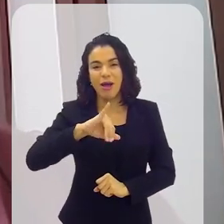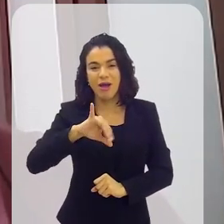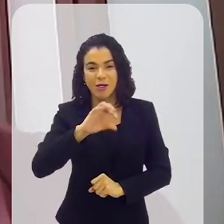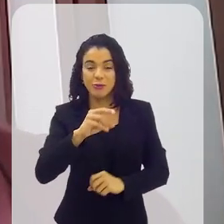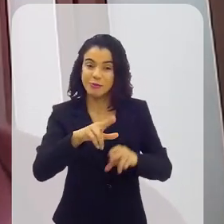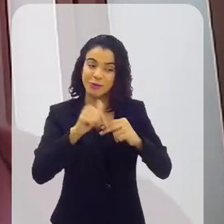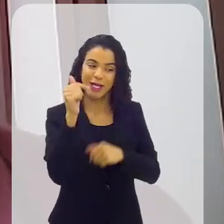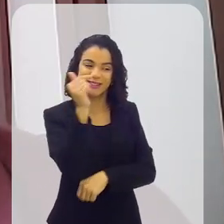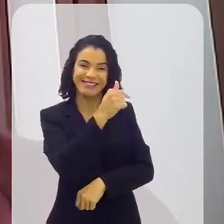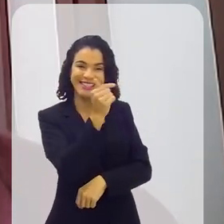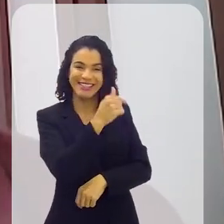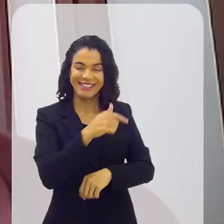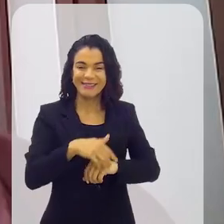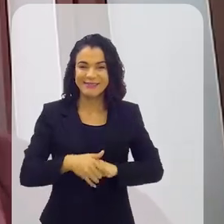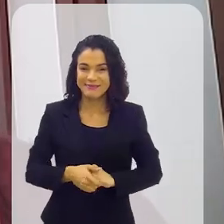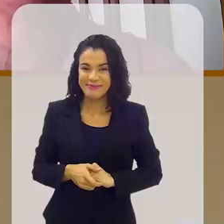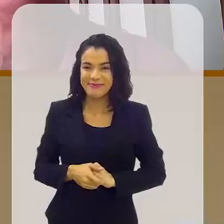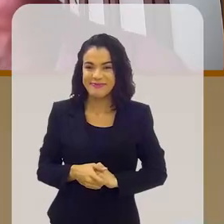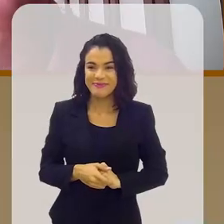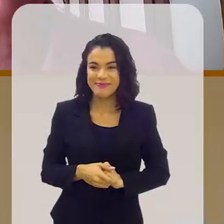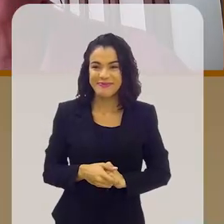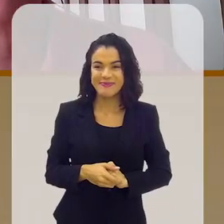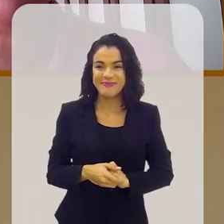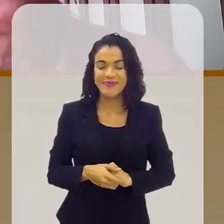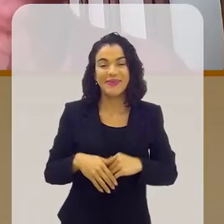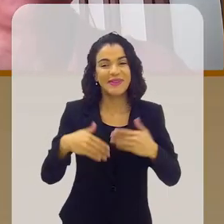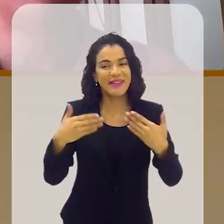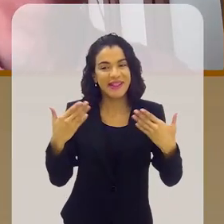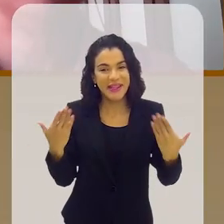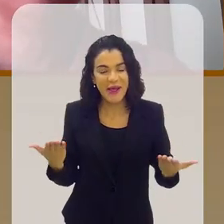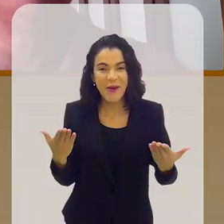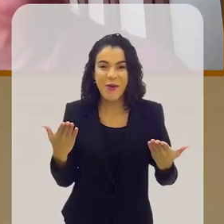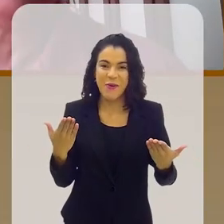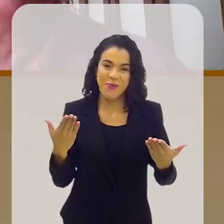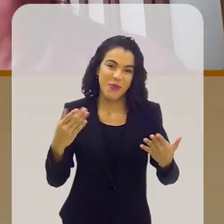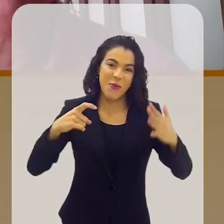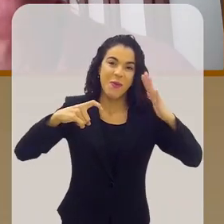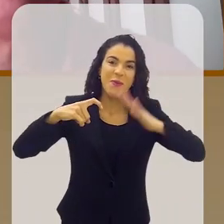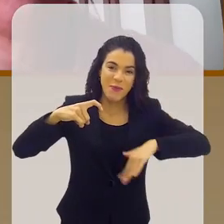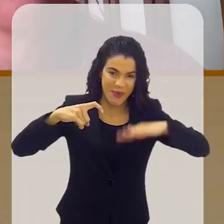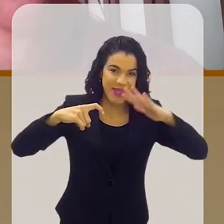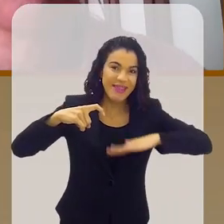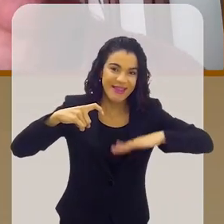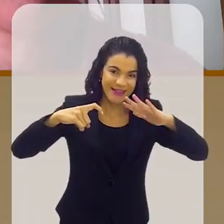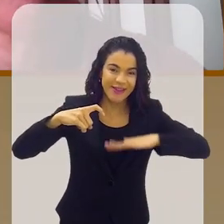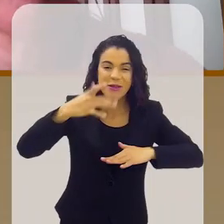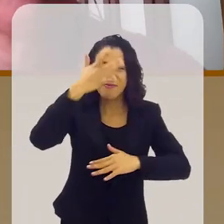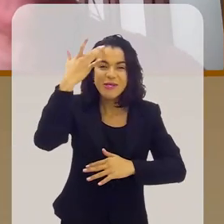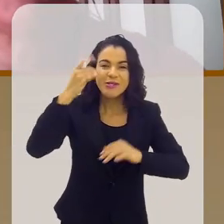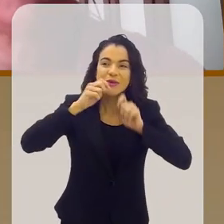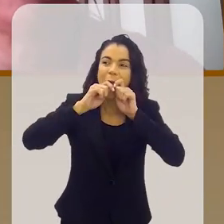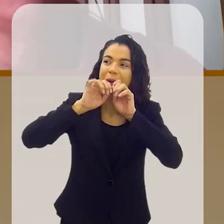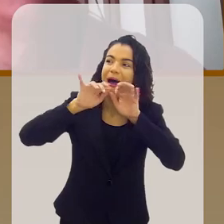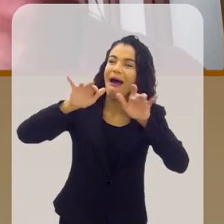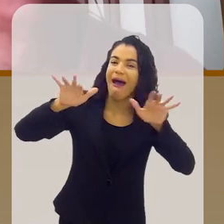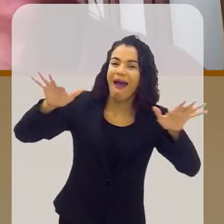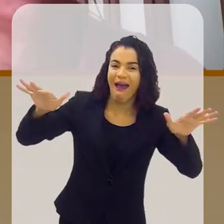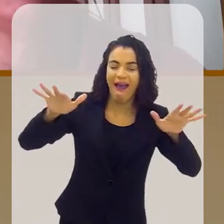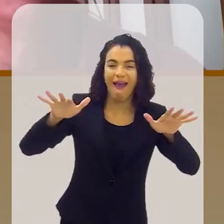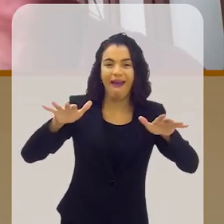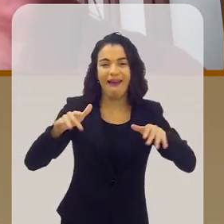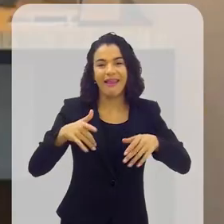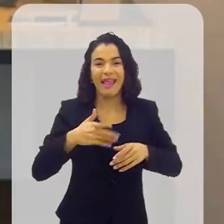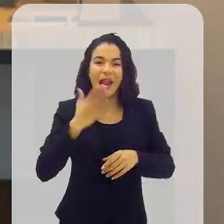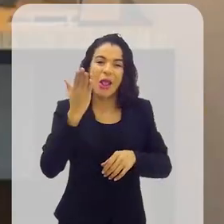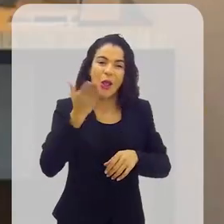banjo em tudo quanto é canto, por conta do Almir Gneva. Então, apesar dessa lenda, né, que o pessoal